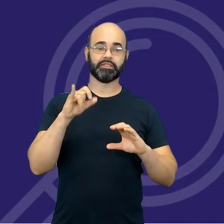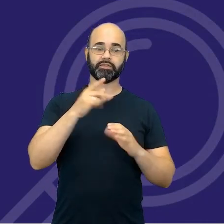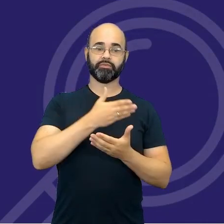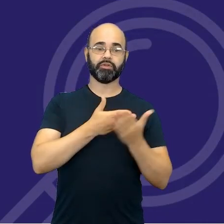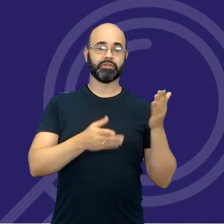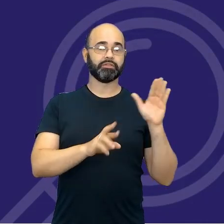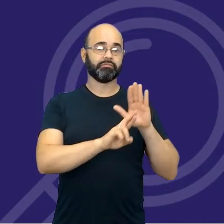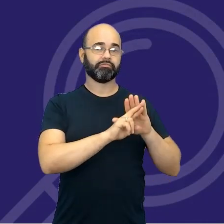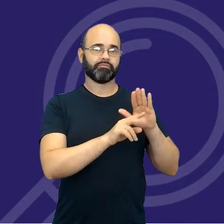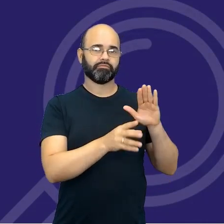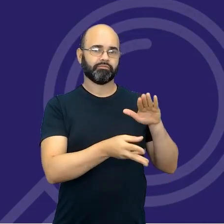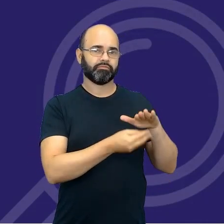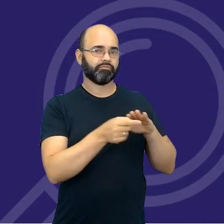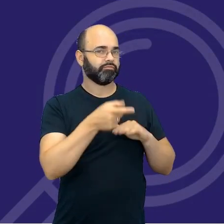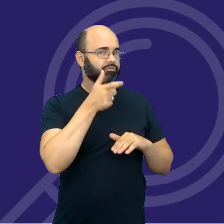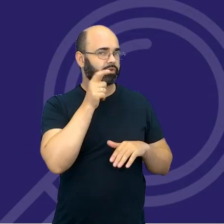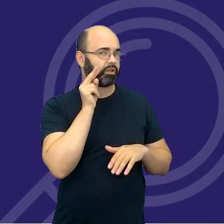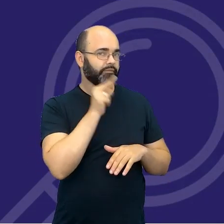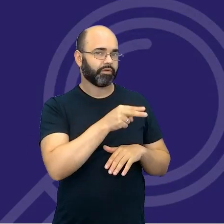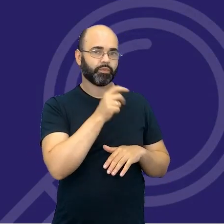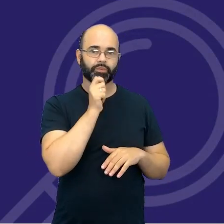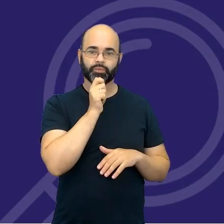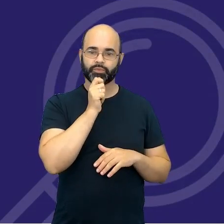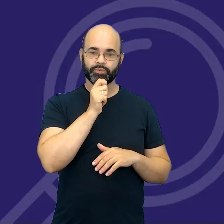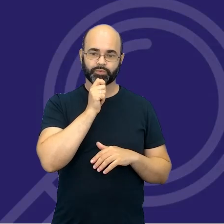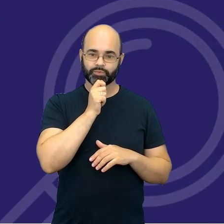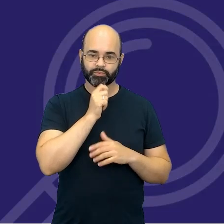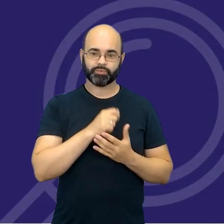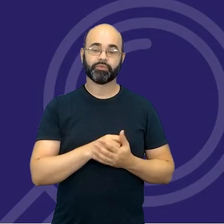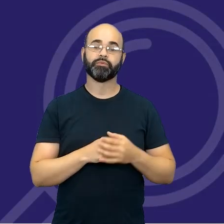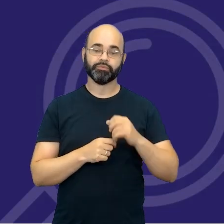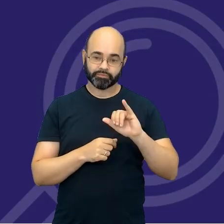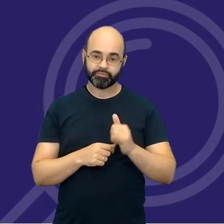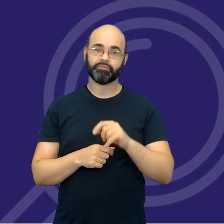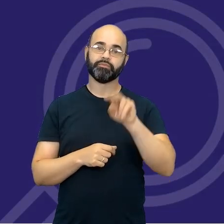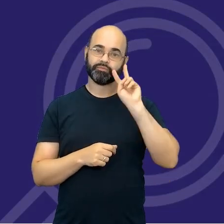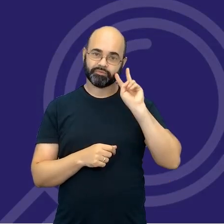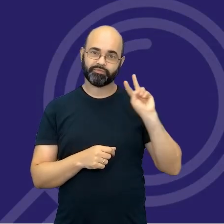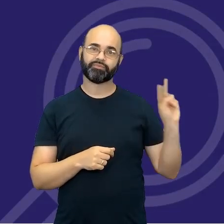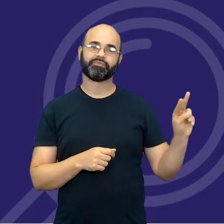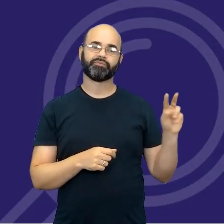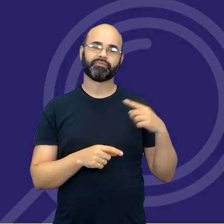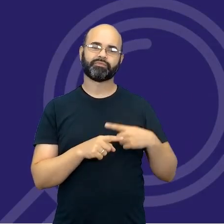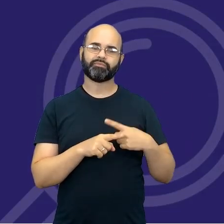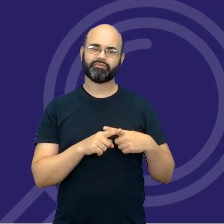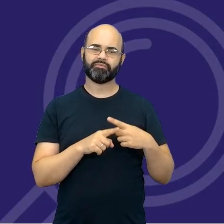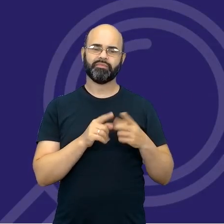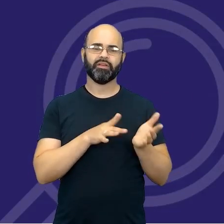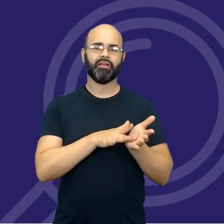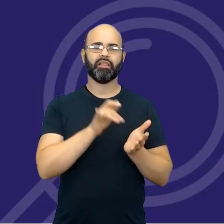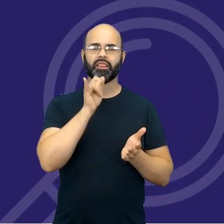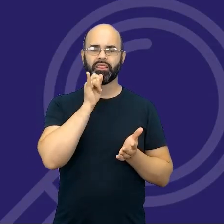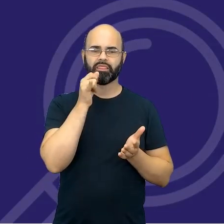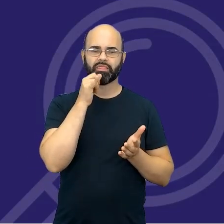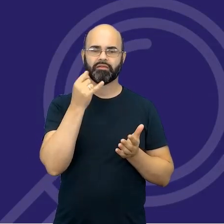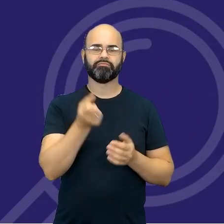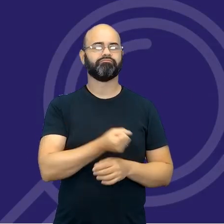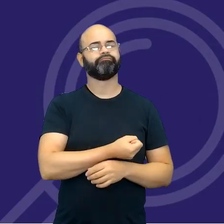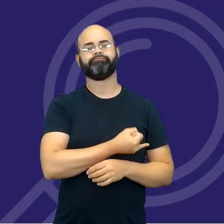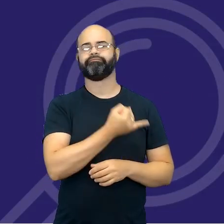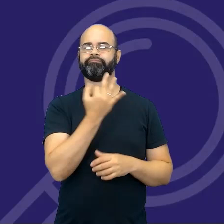no repositório, que nela a gente detonou, assim, a gente falou um monte de simulador para